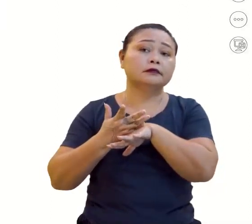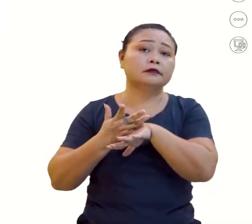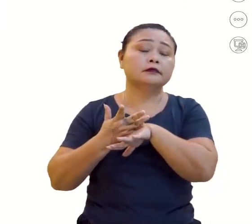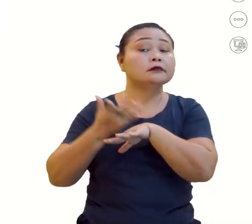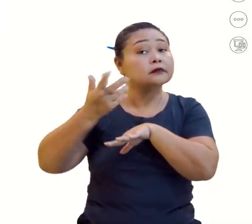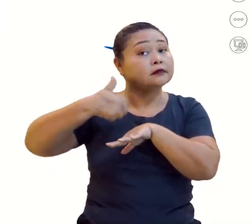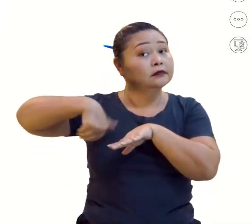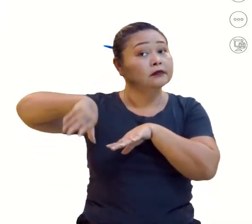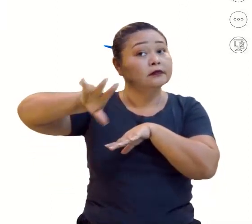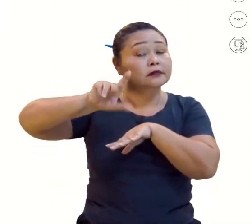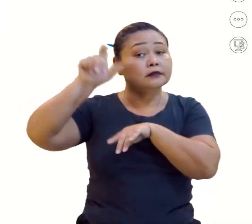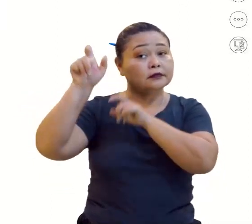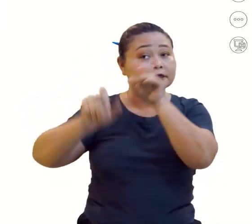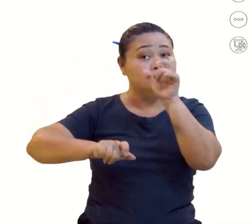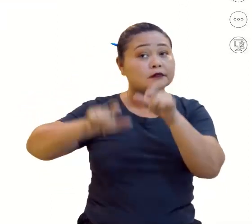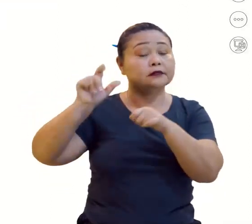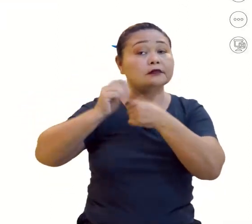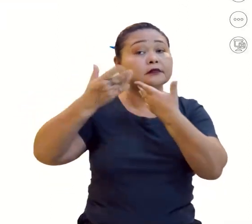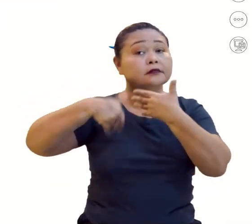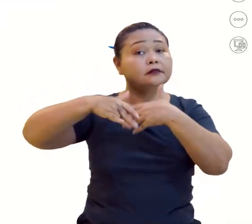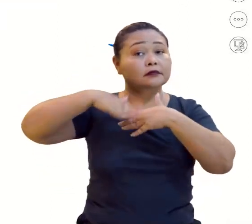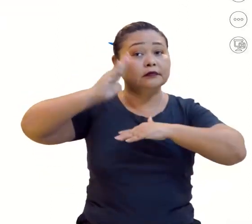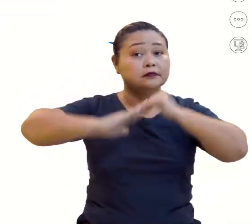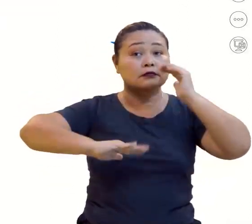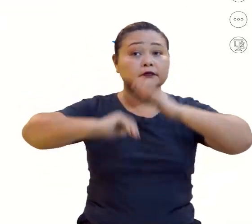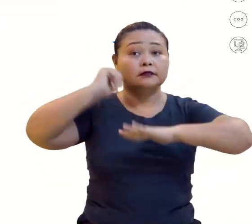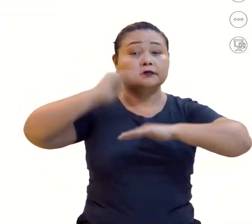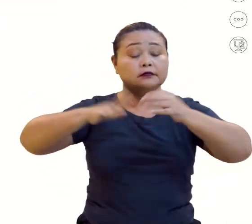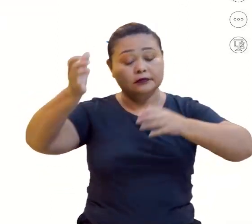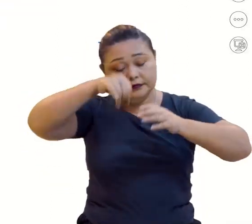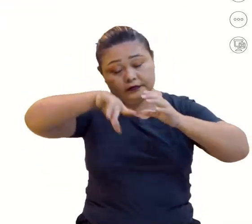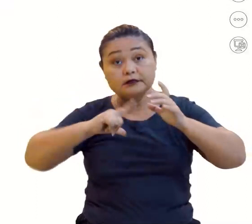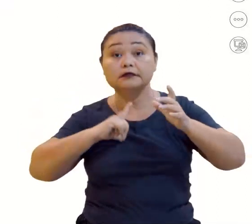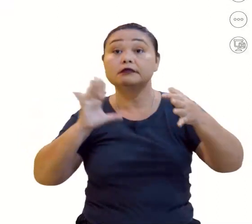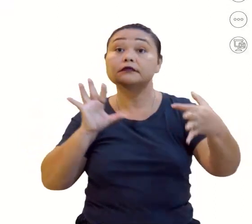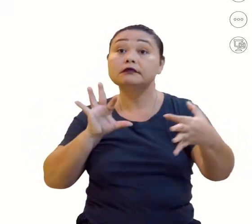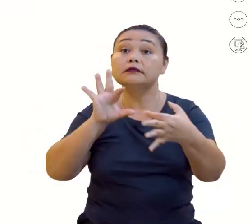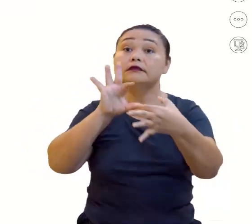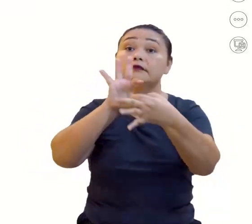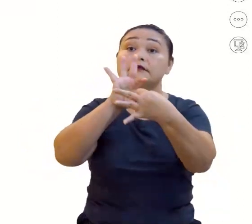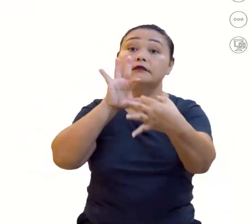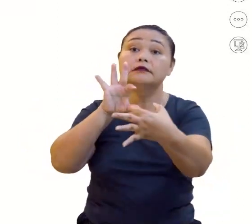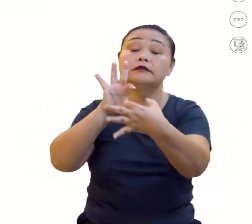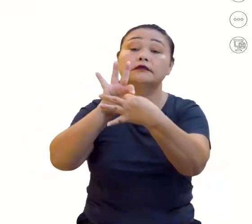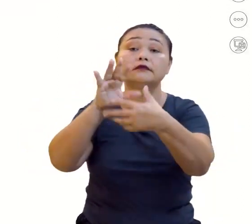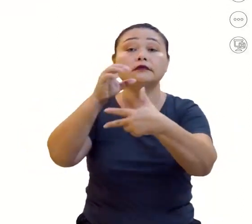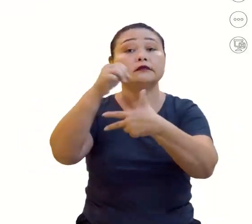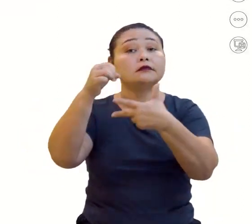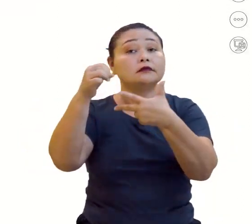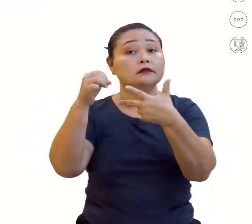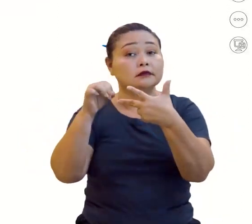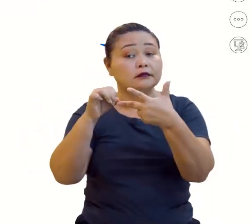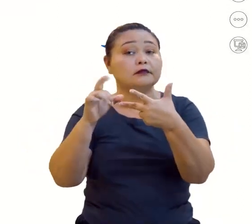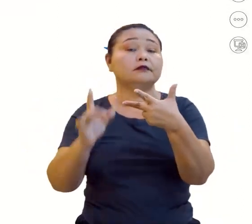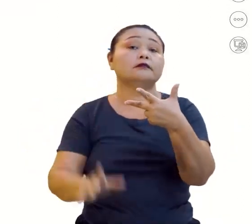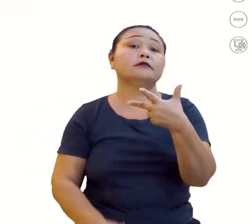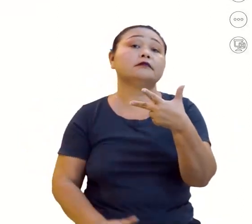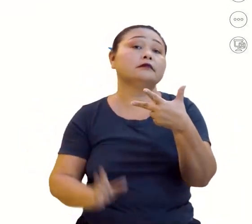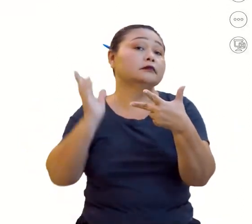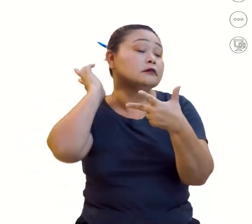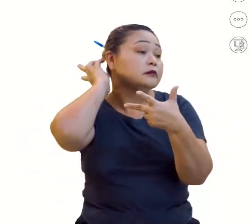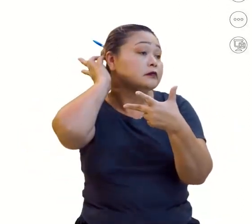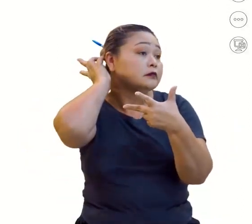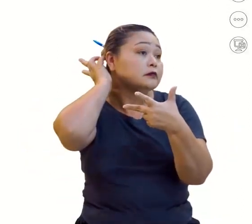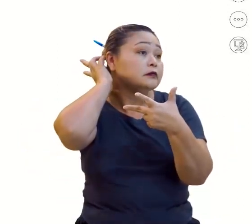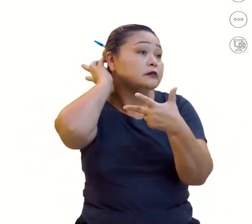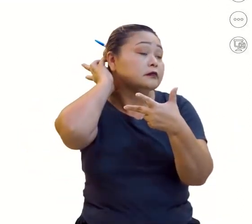somos, aplicar todo esse conhecimento em questões do Enem, Exame Nacional do Ensino Médio. Beleza, então